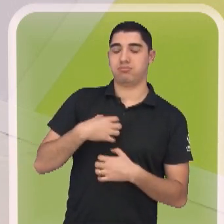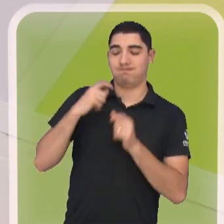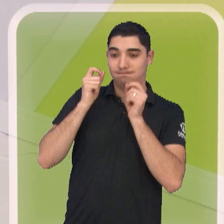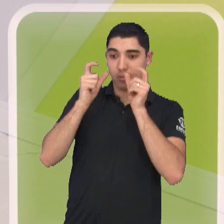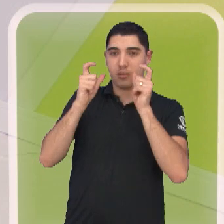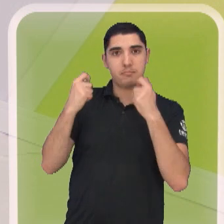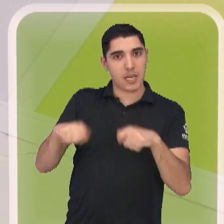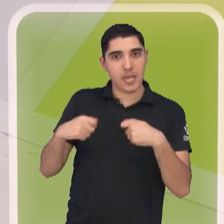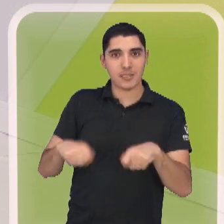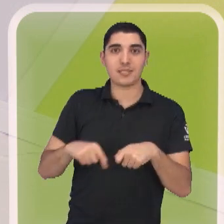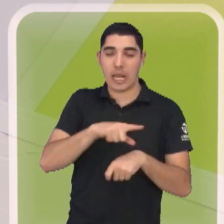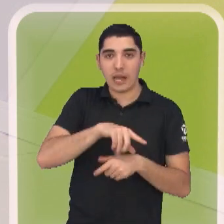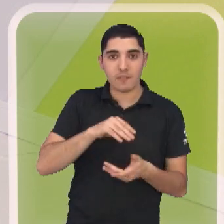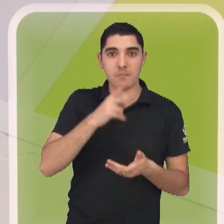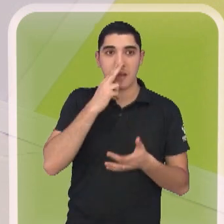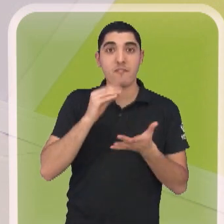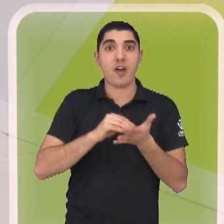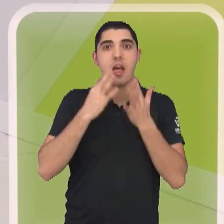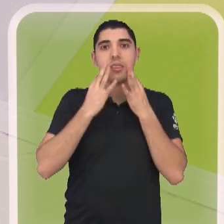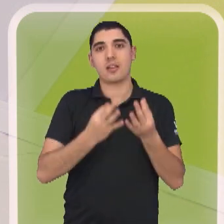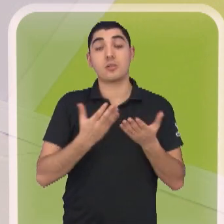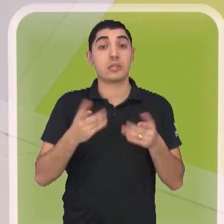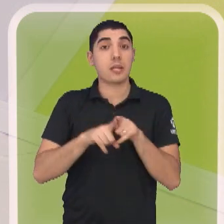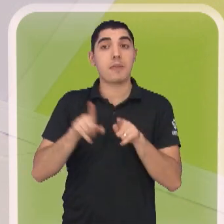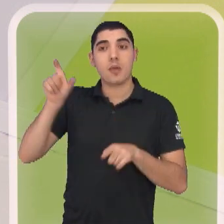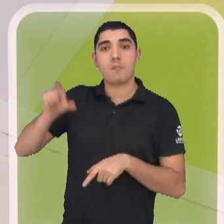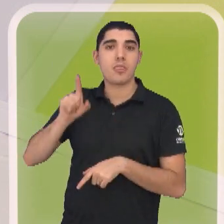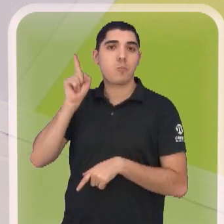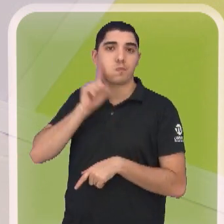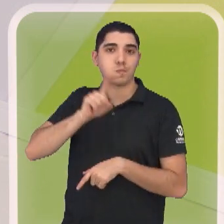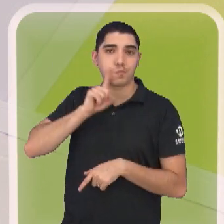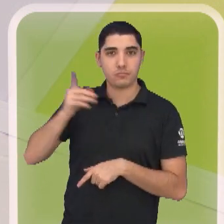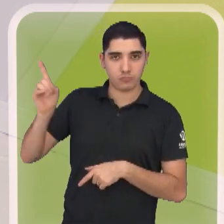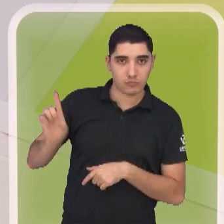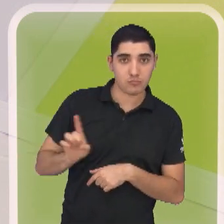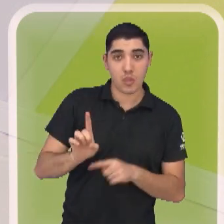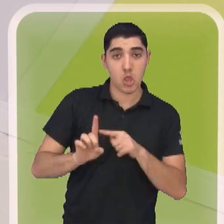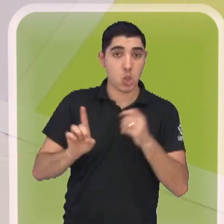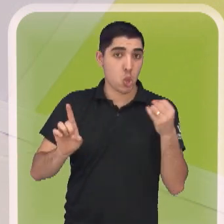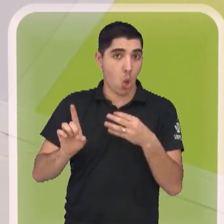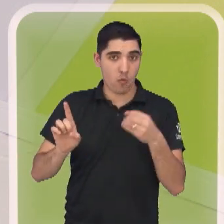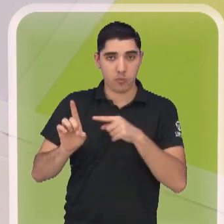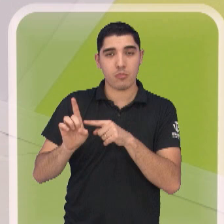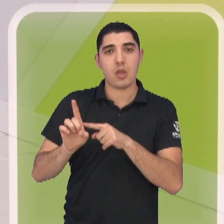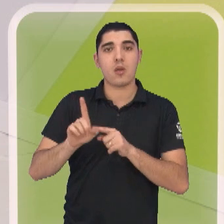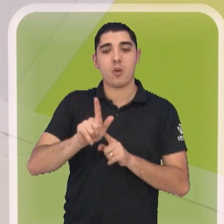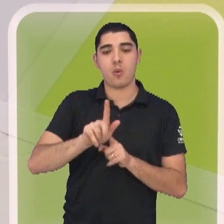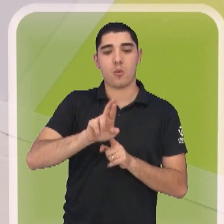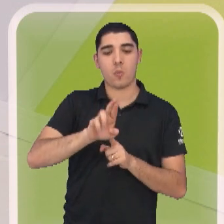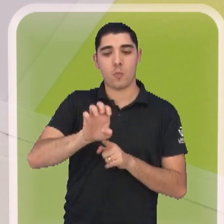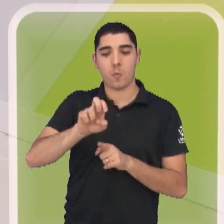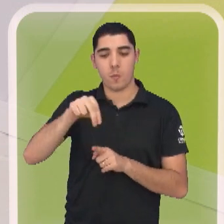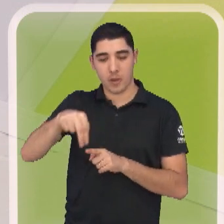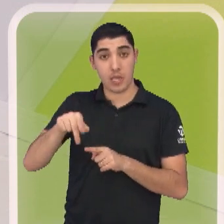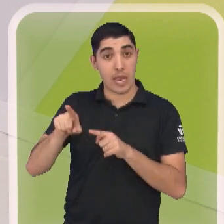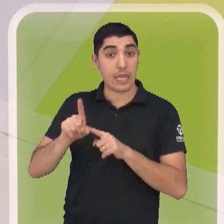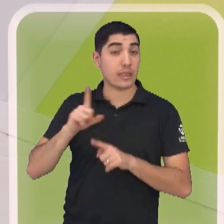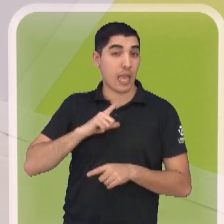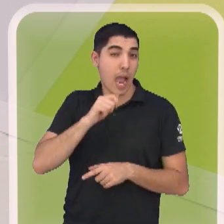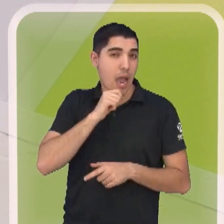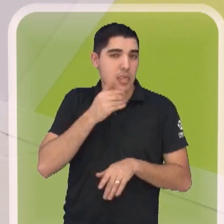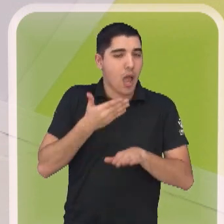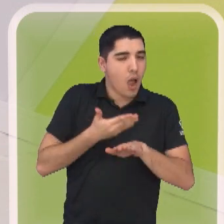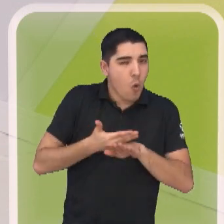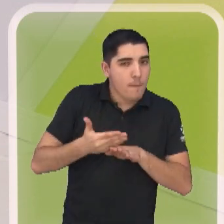não tá faltando e outra também o americano Tá chegando o grinter 3º chegou para a equipe de São José tá se adaptando ainda acredito que ele vai